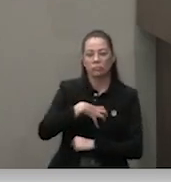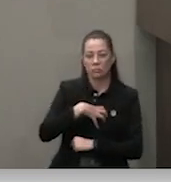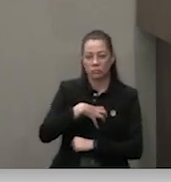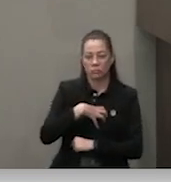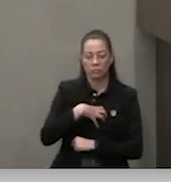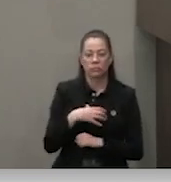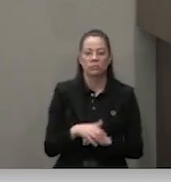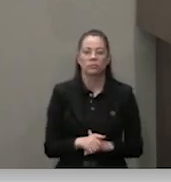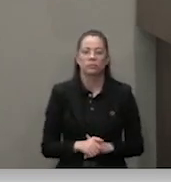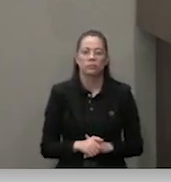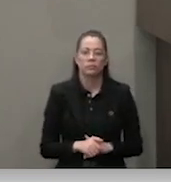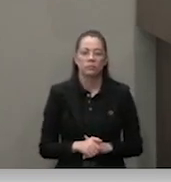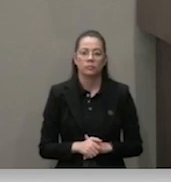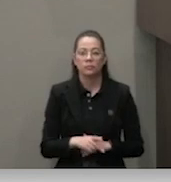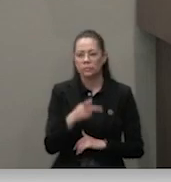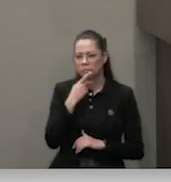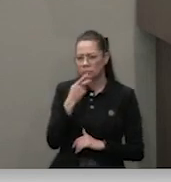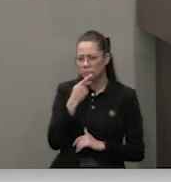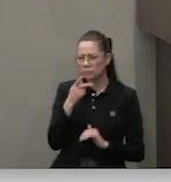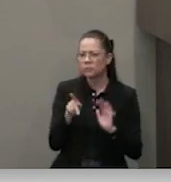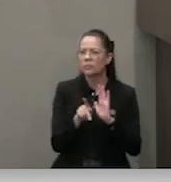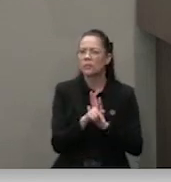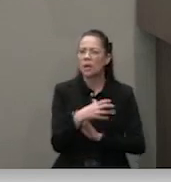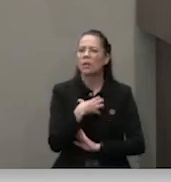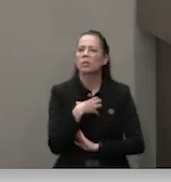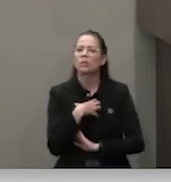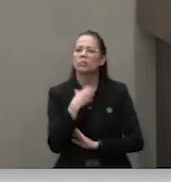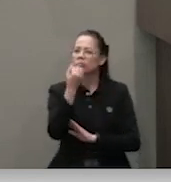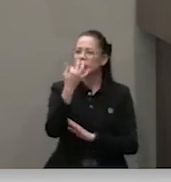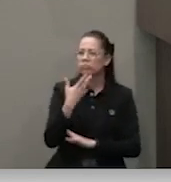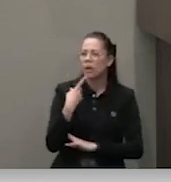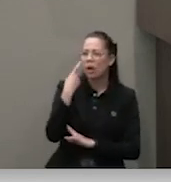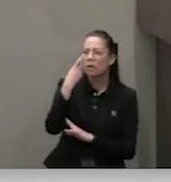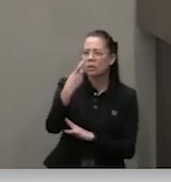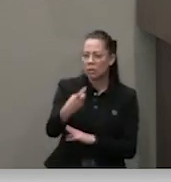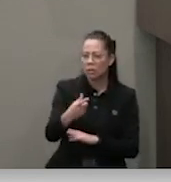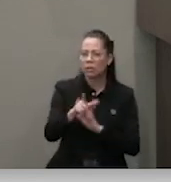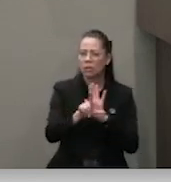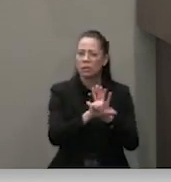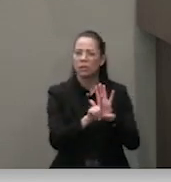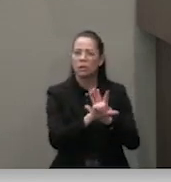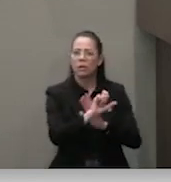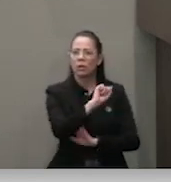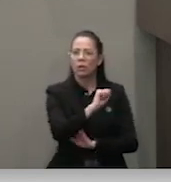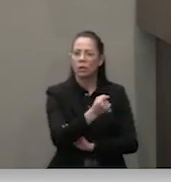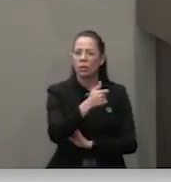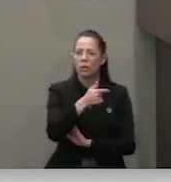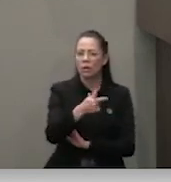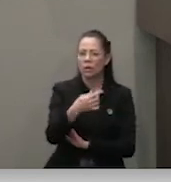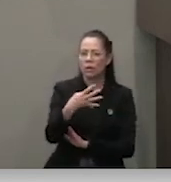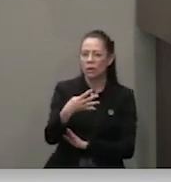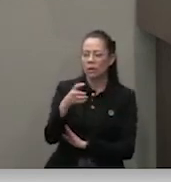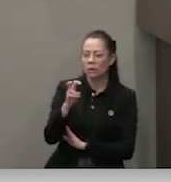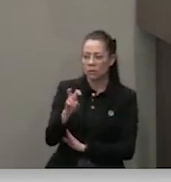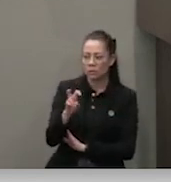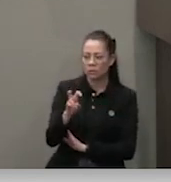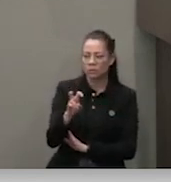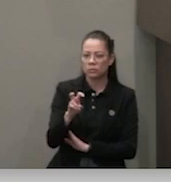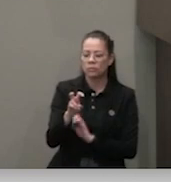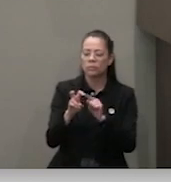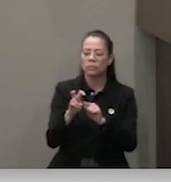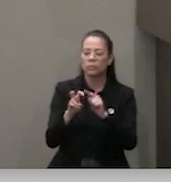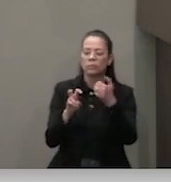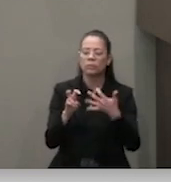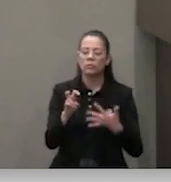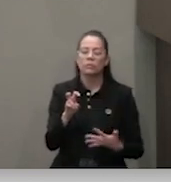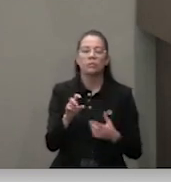forma e para dizer o que é esse excepcional interesse público tem a lei 8745 e